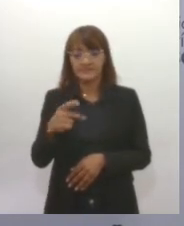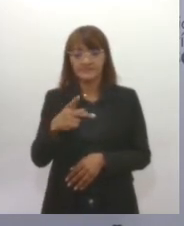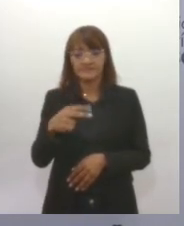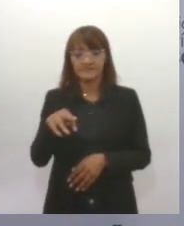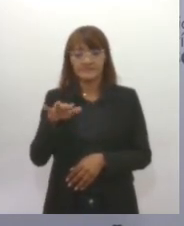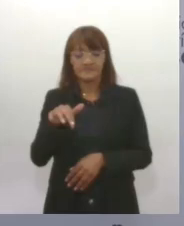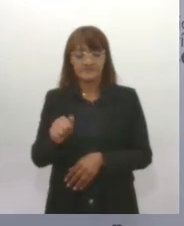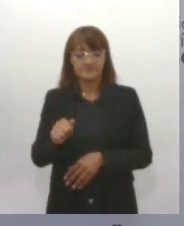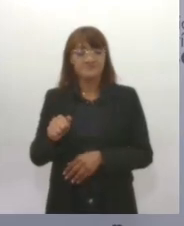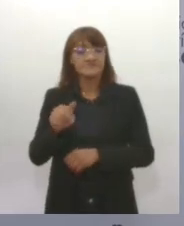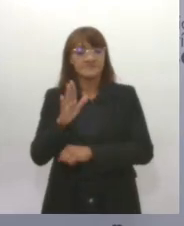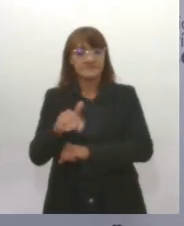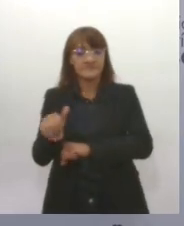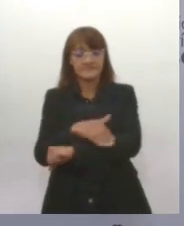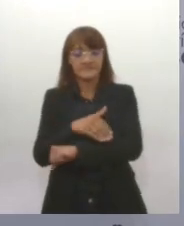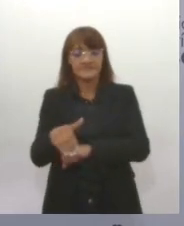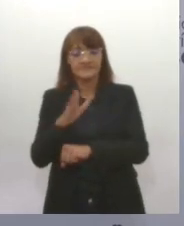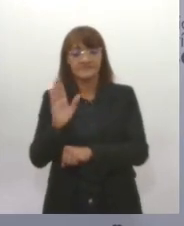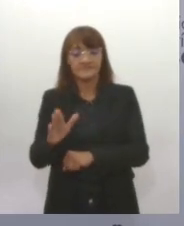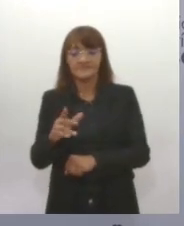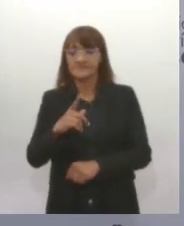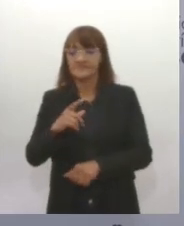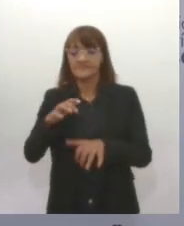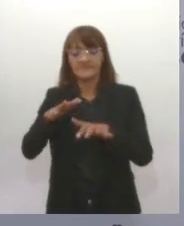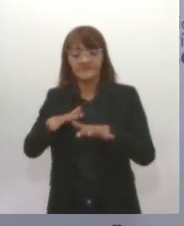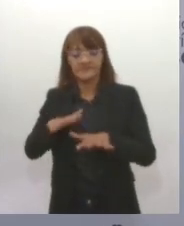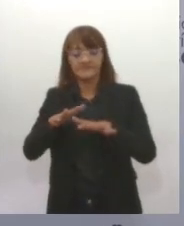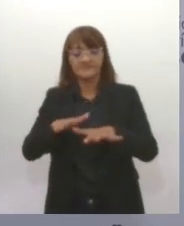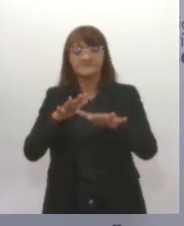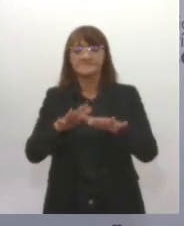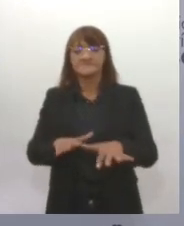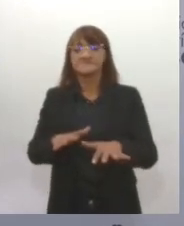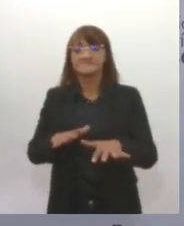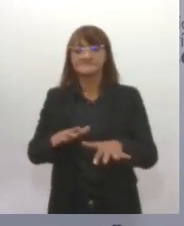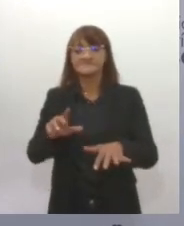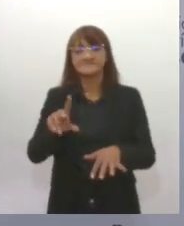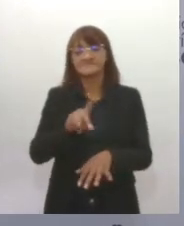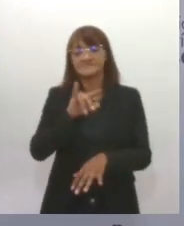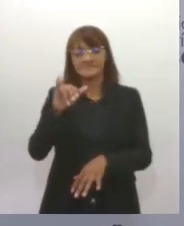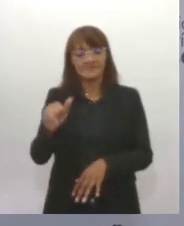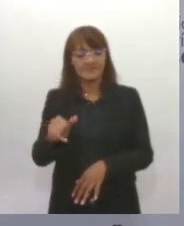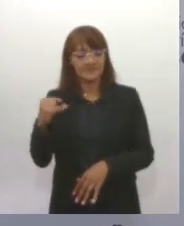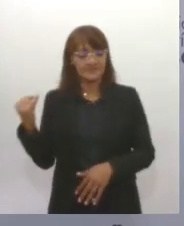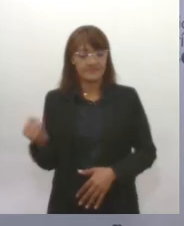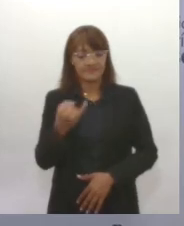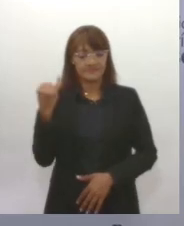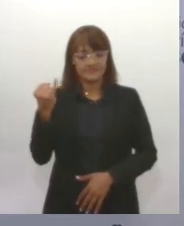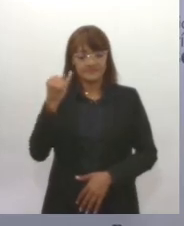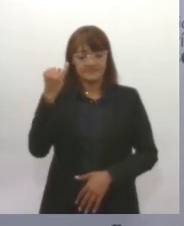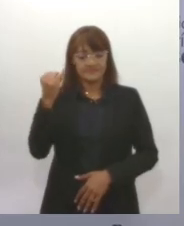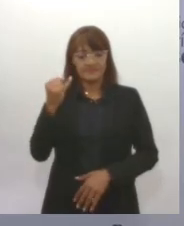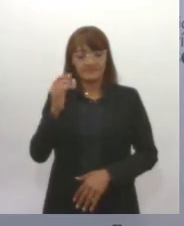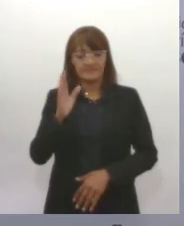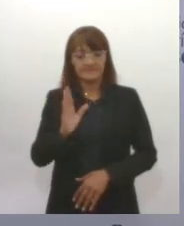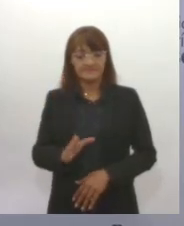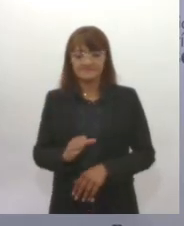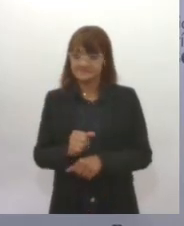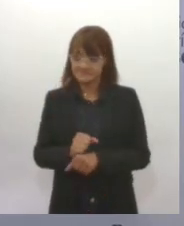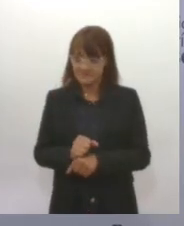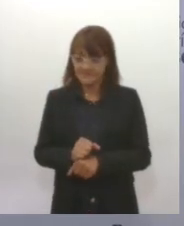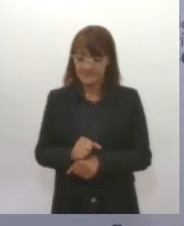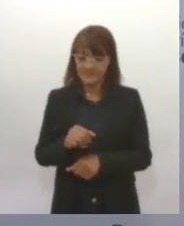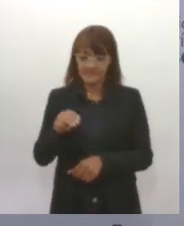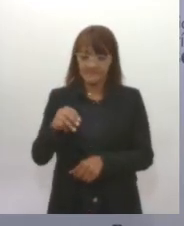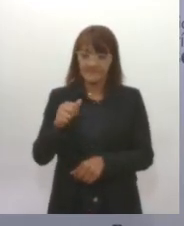né, para comemorar essa data, e que vai ser finalizada no Quilombo Urbano, na Maloca. Então, que todas as pessoas